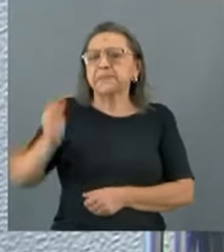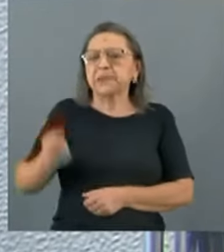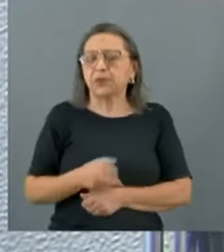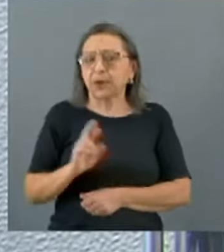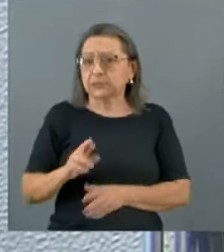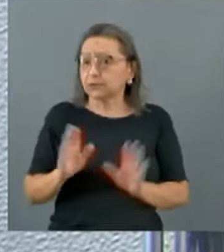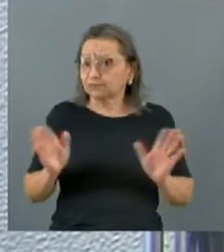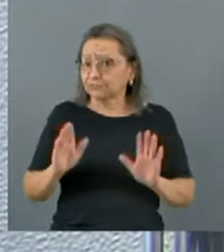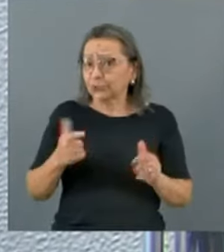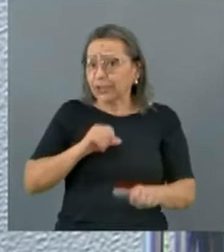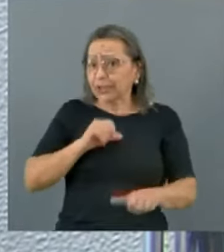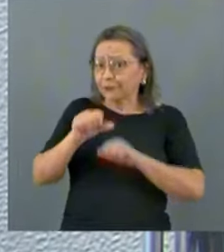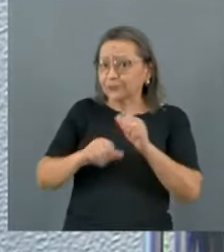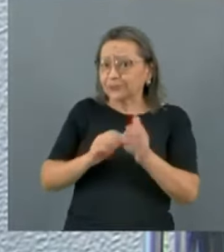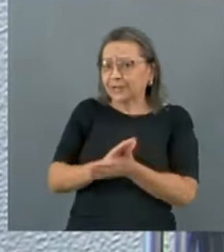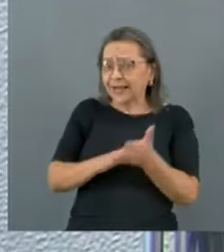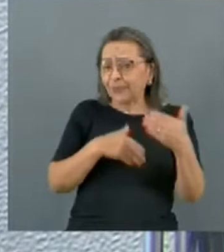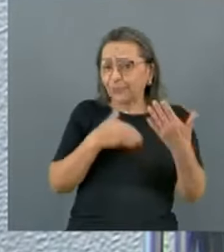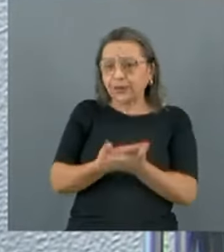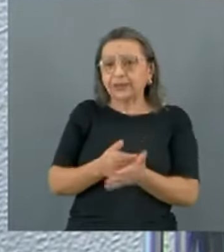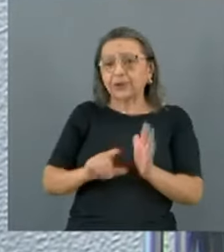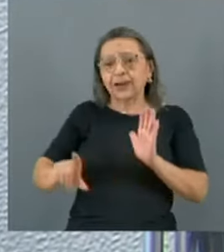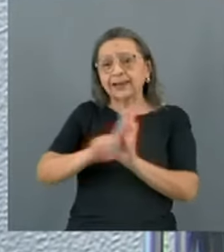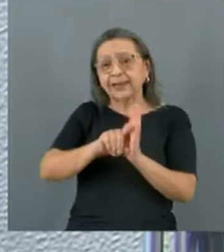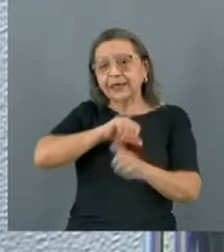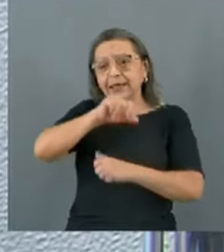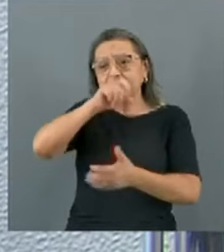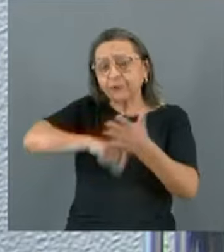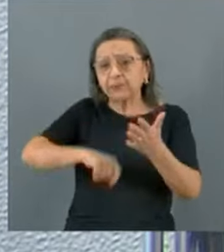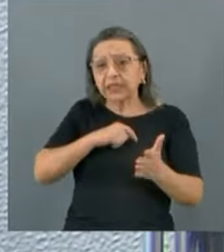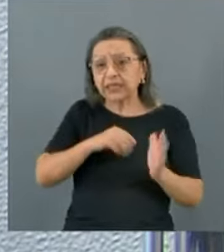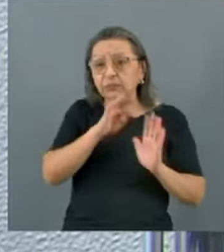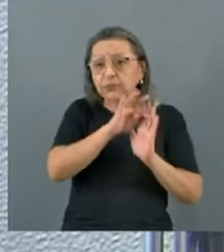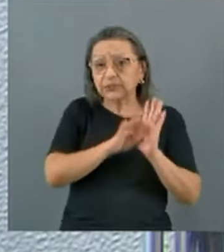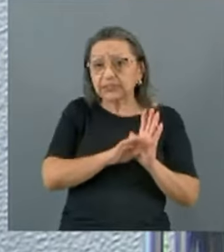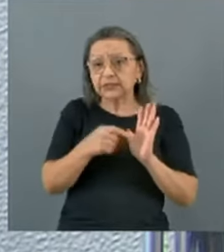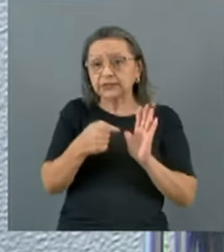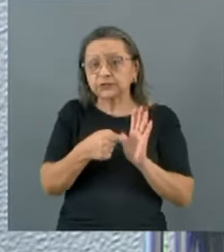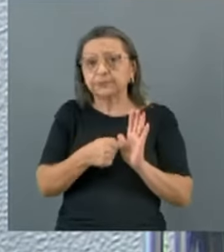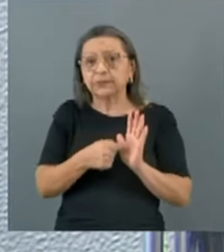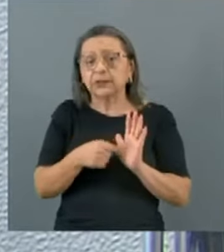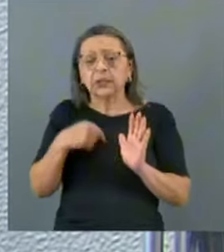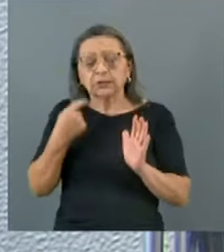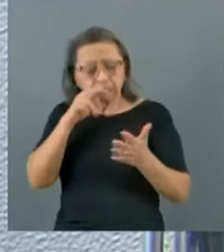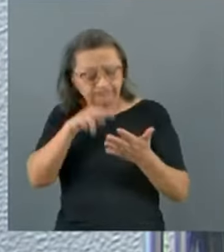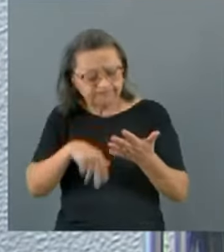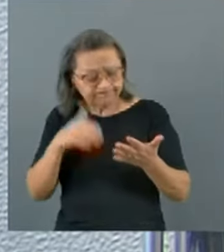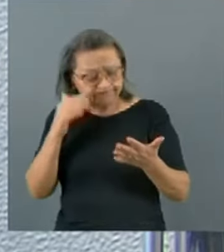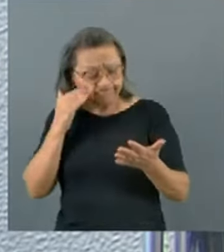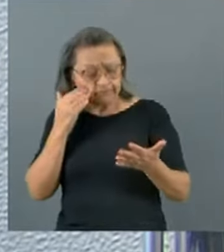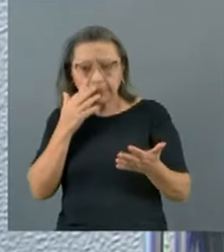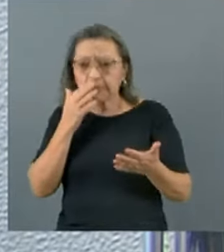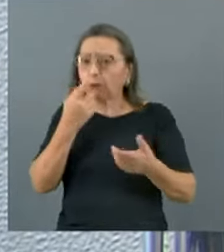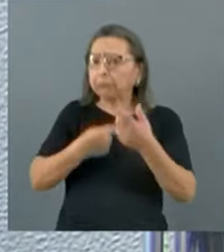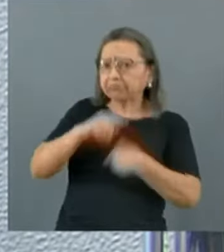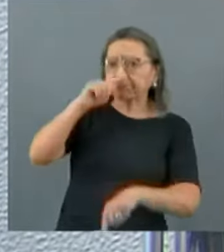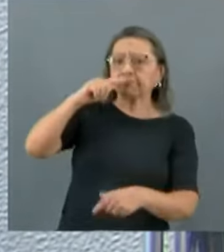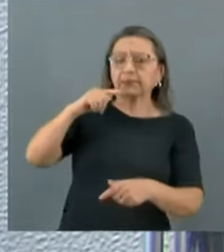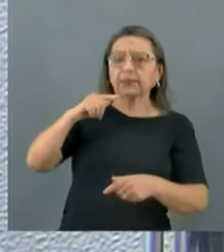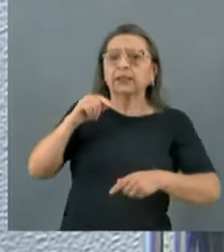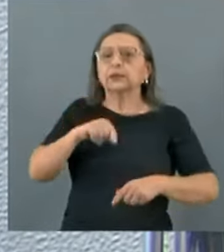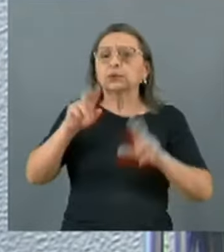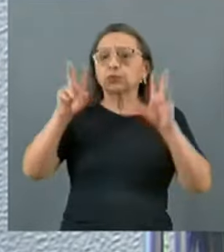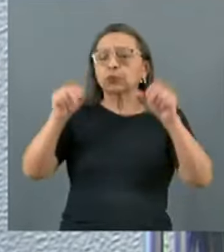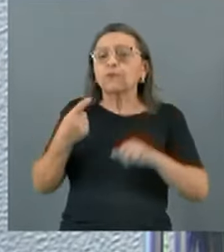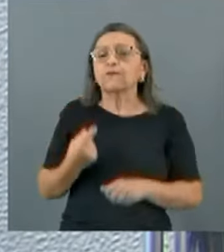houve atualização. A reforma tributária vem com um texto em que nós entendemos que há um retrocesso na questão